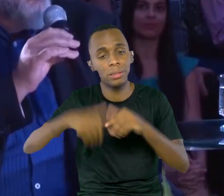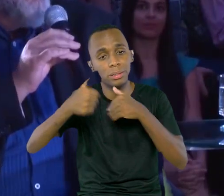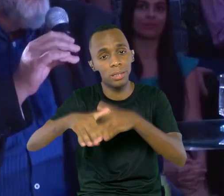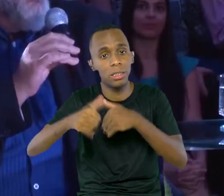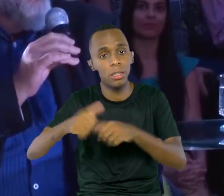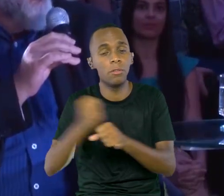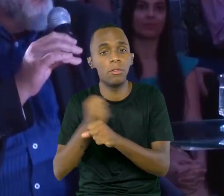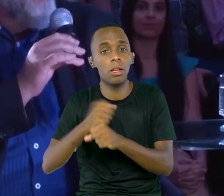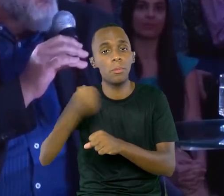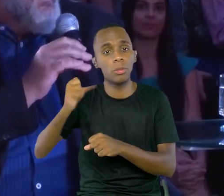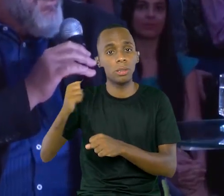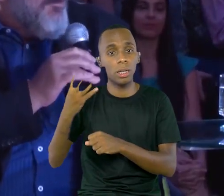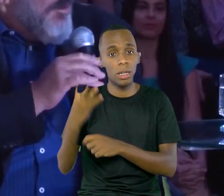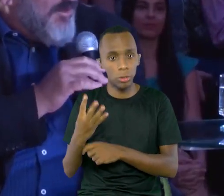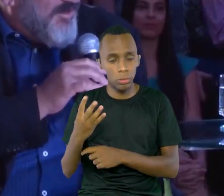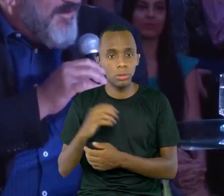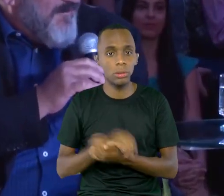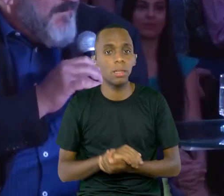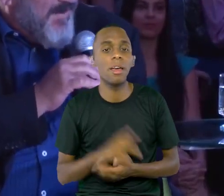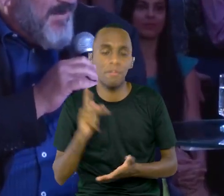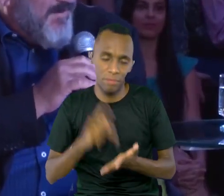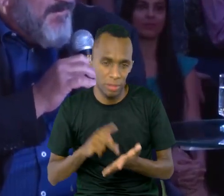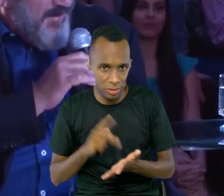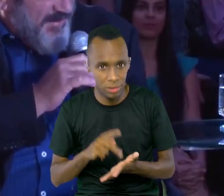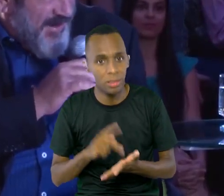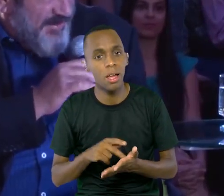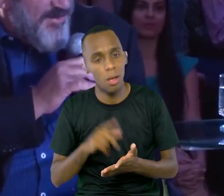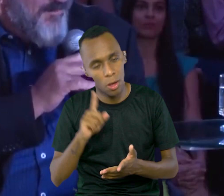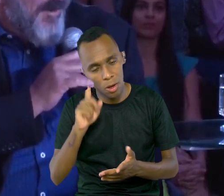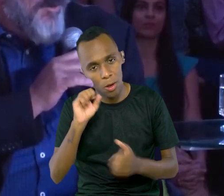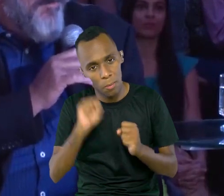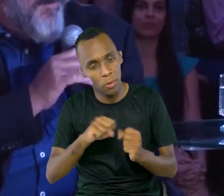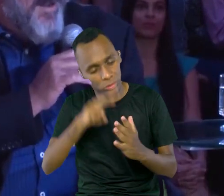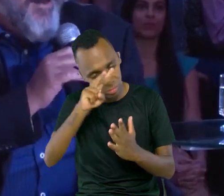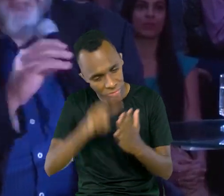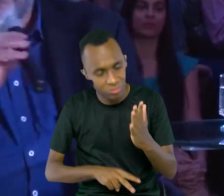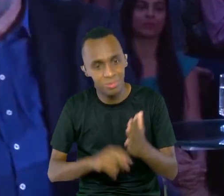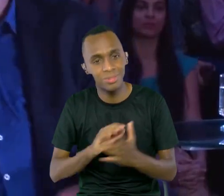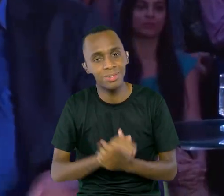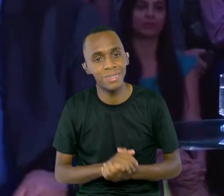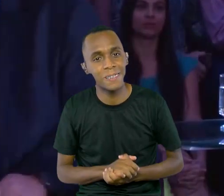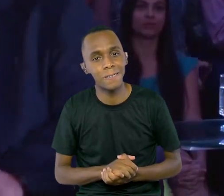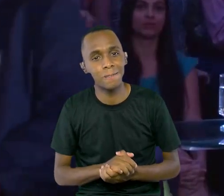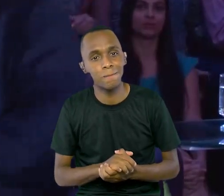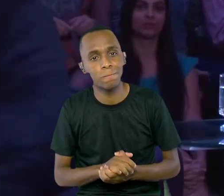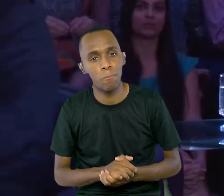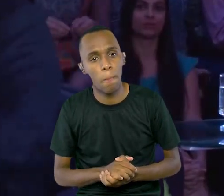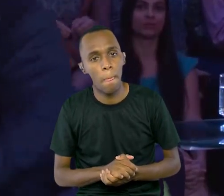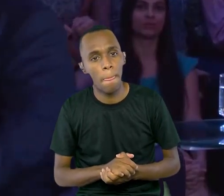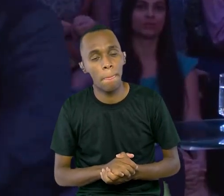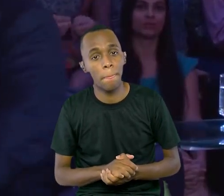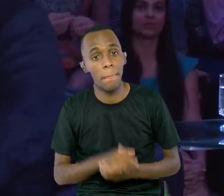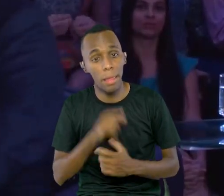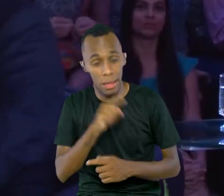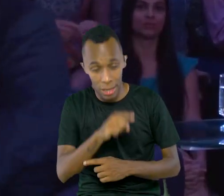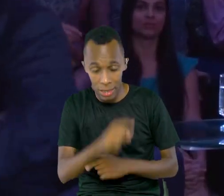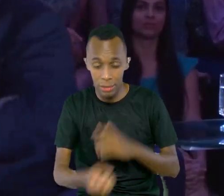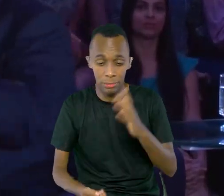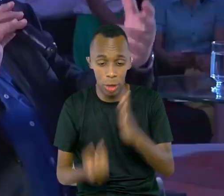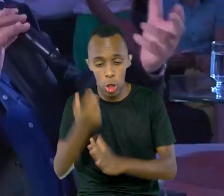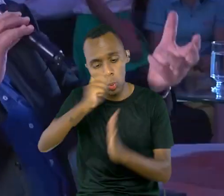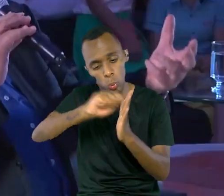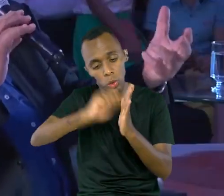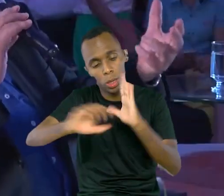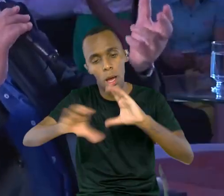16 de setembro de 1914. Mentira, verdade. Né? Verdade, pode conferir, né? O Lupicínio Rodrigues, que